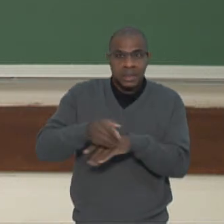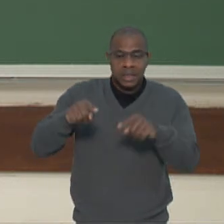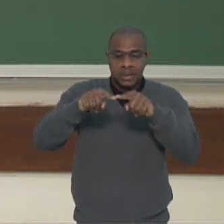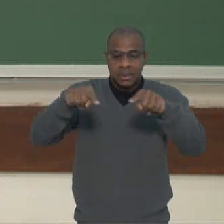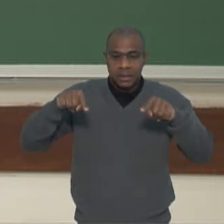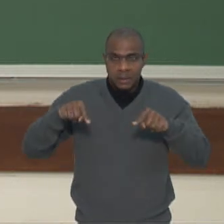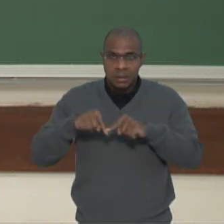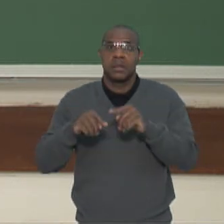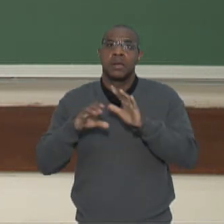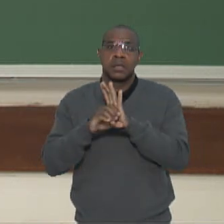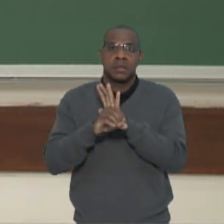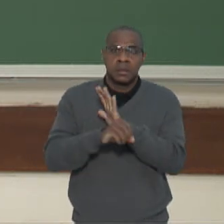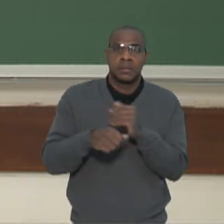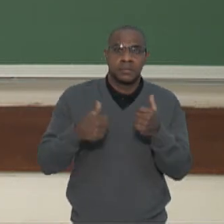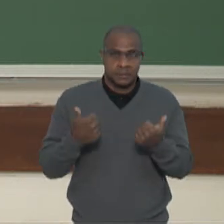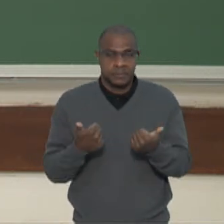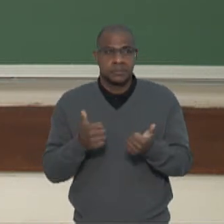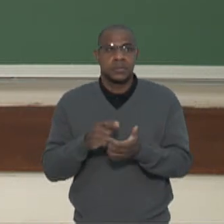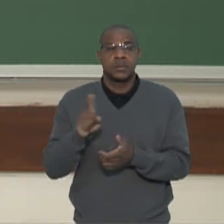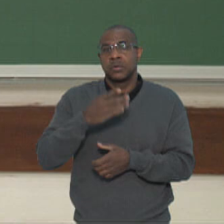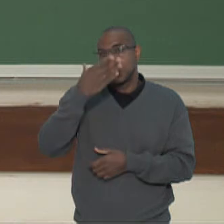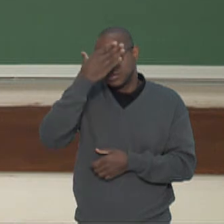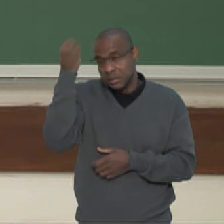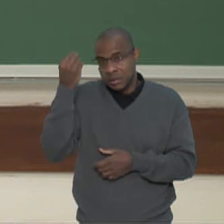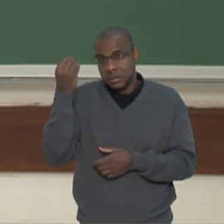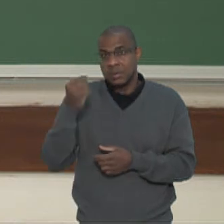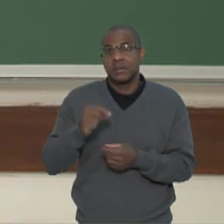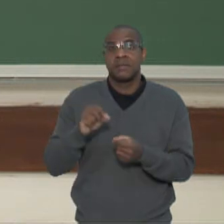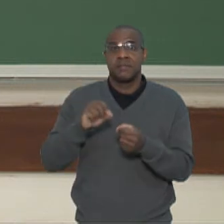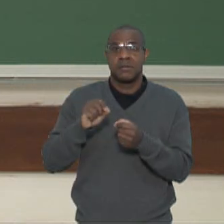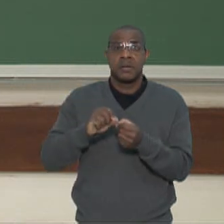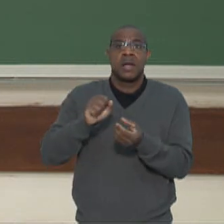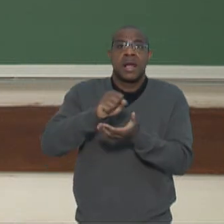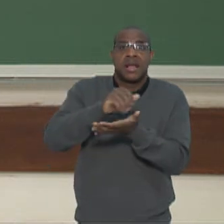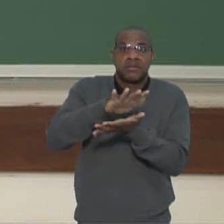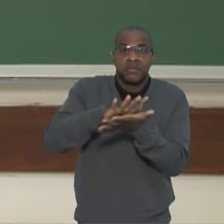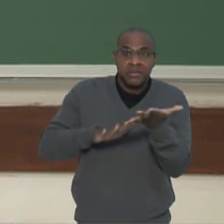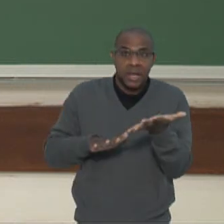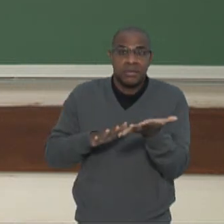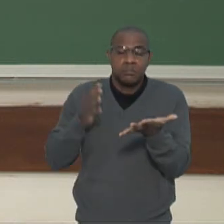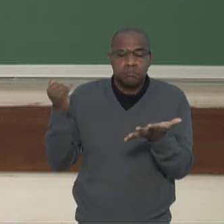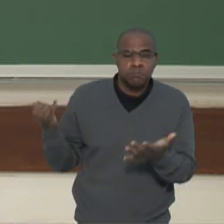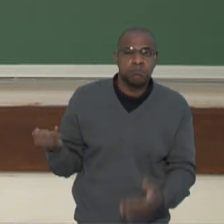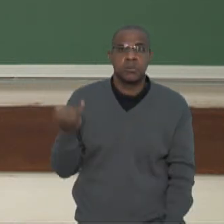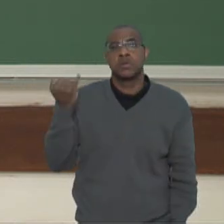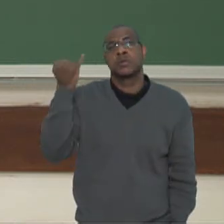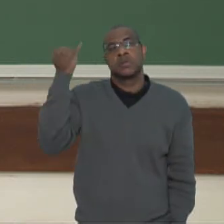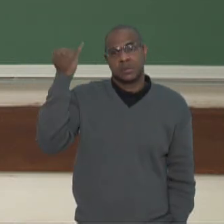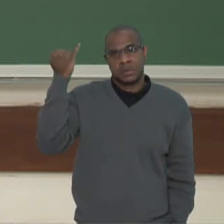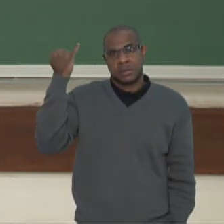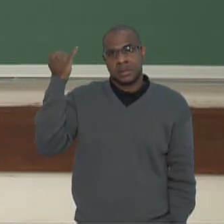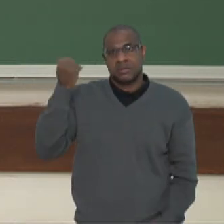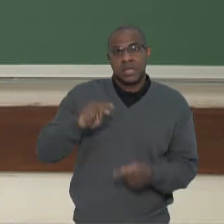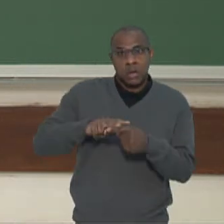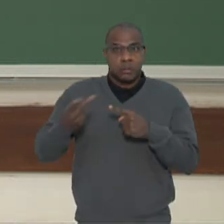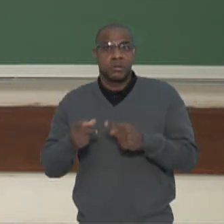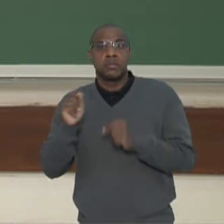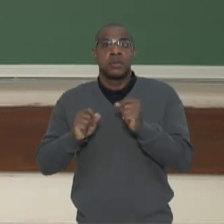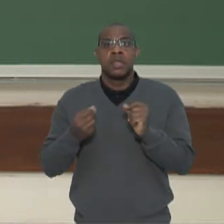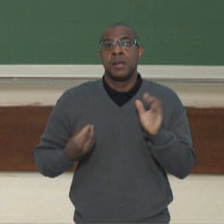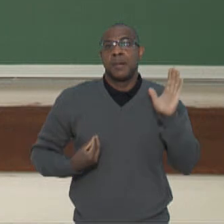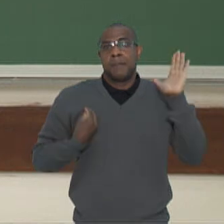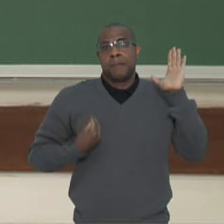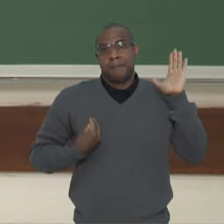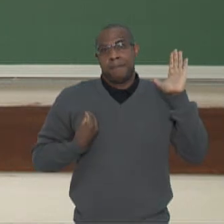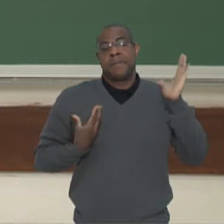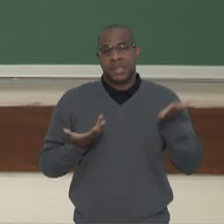plataformas digitais, ok? Não esqueçam de realizar aquela atividade tão essencial para comprovar a presença de vocês. Caso